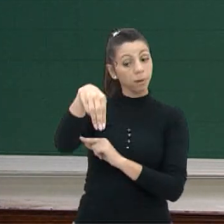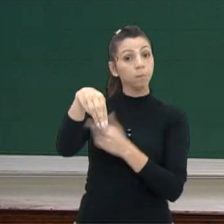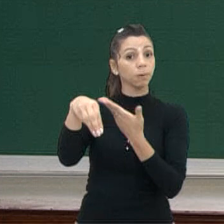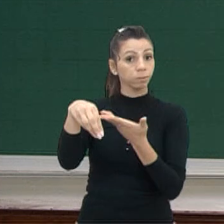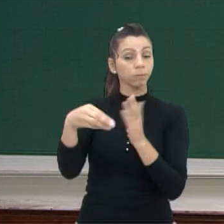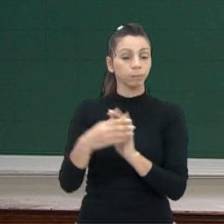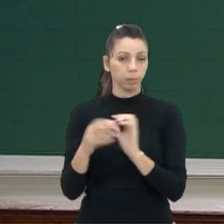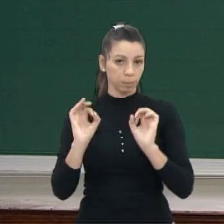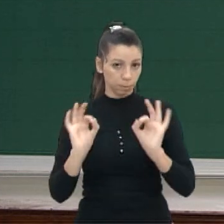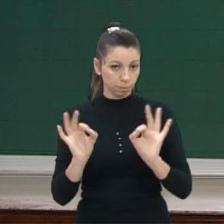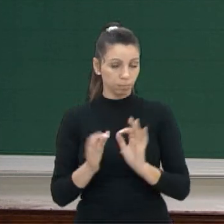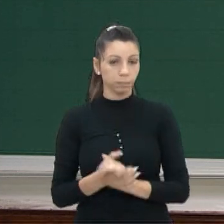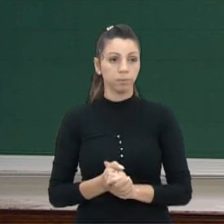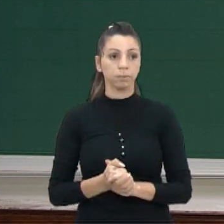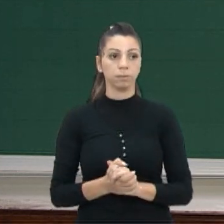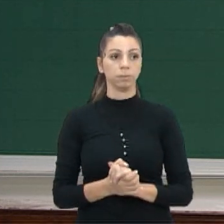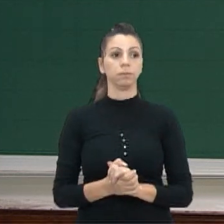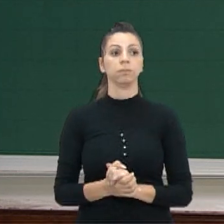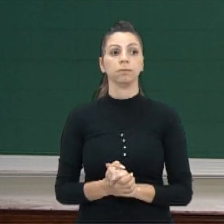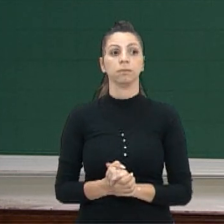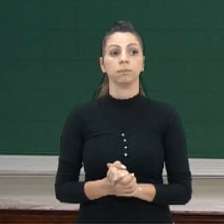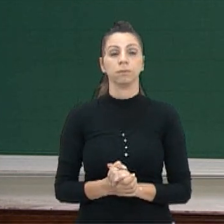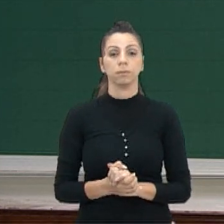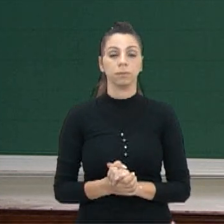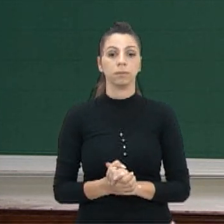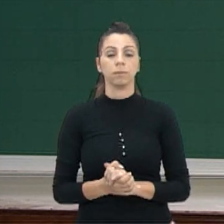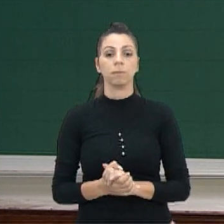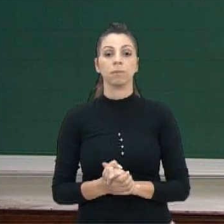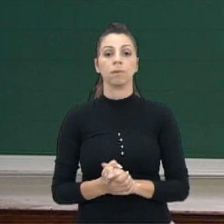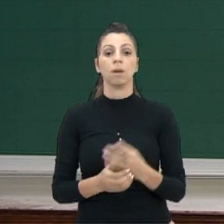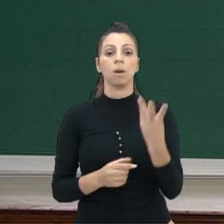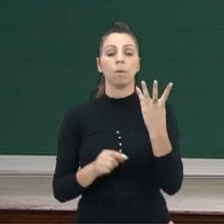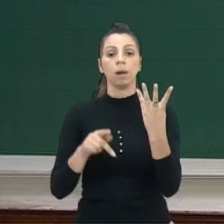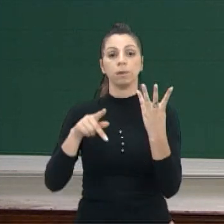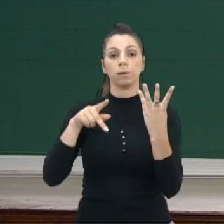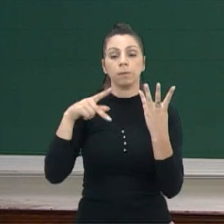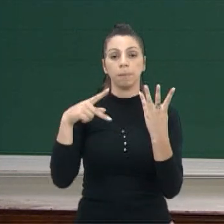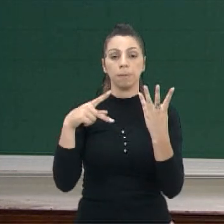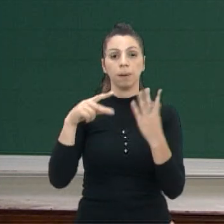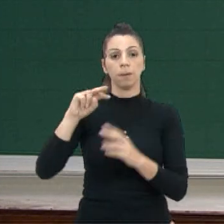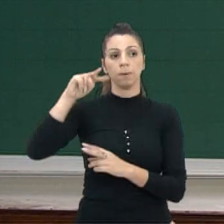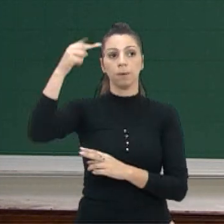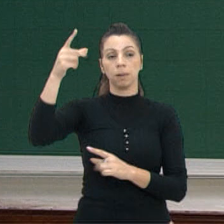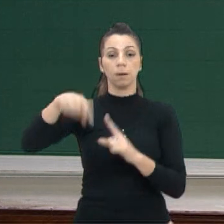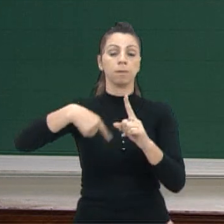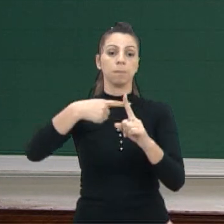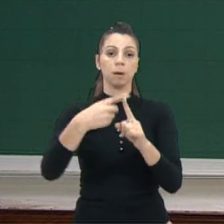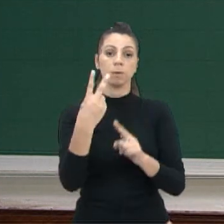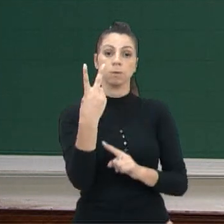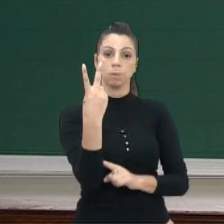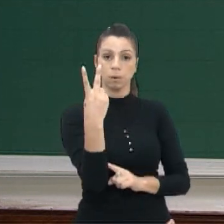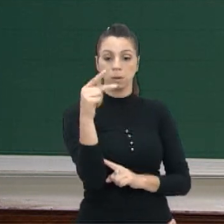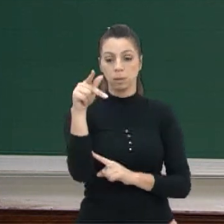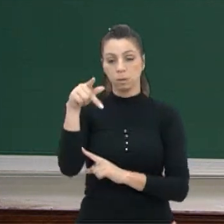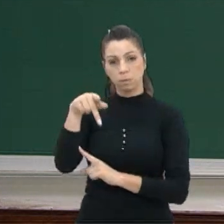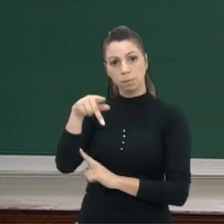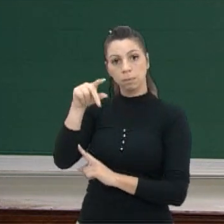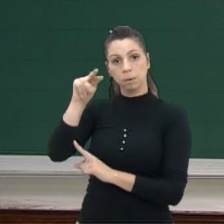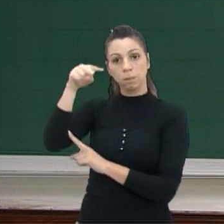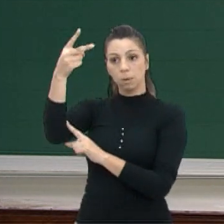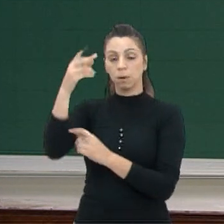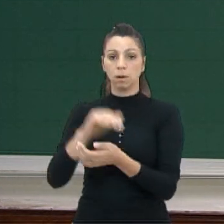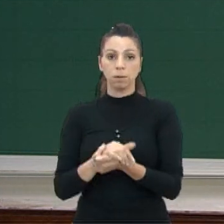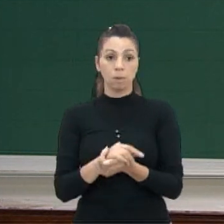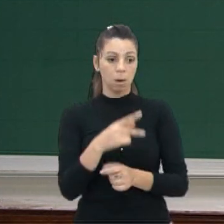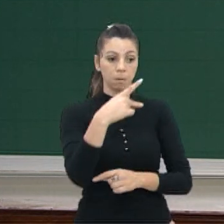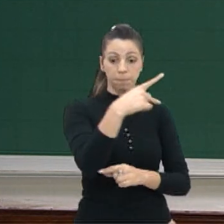certo? O 4p ao quadrado mais 2p ao quadrado. A minha parte literal é p ao quadrado. É a